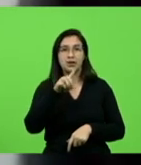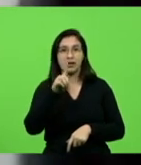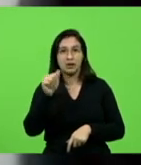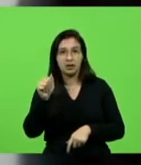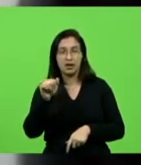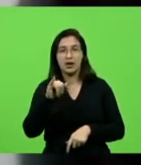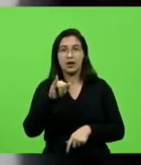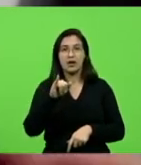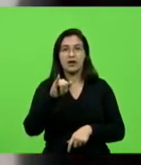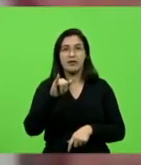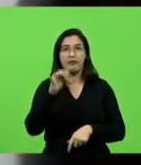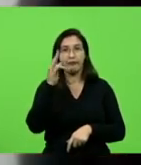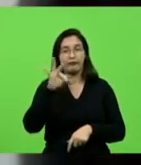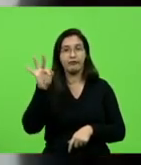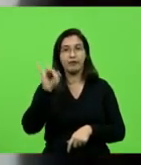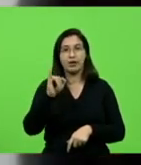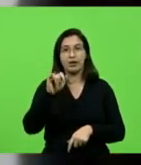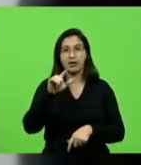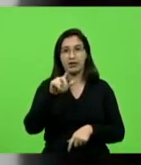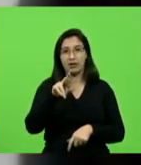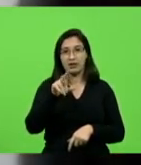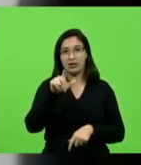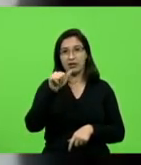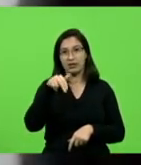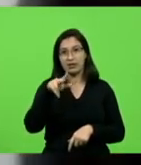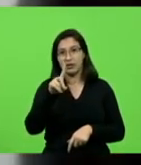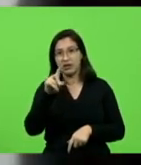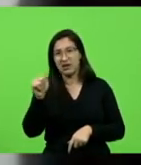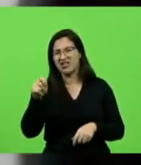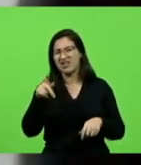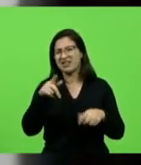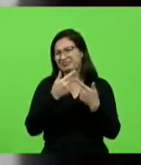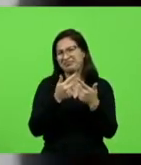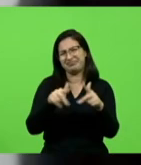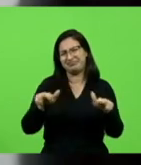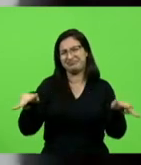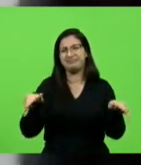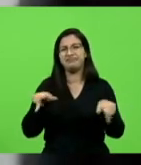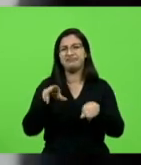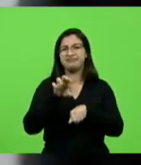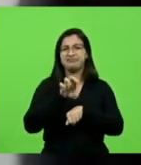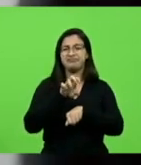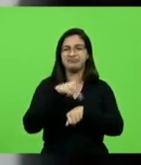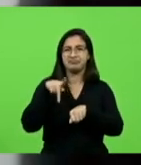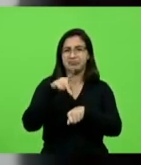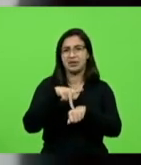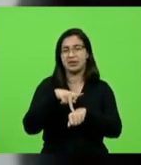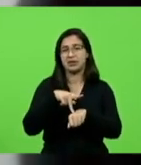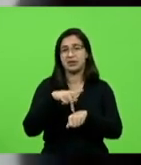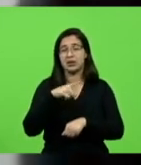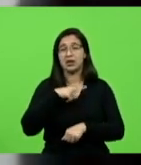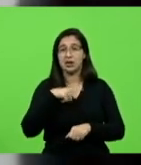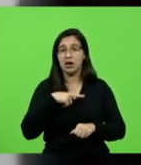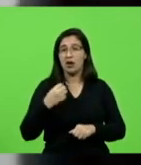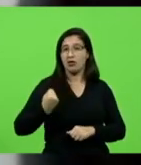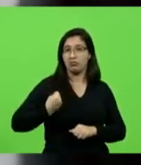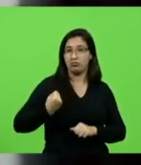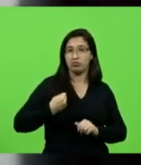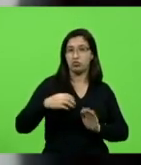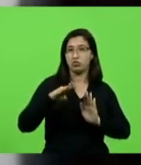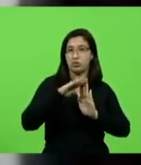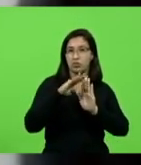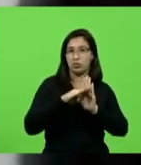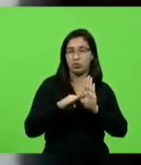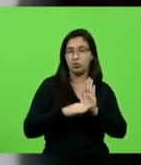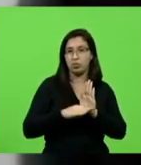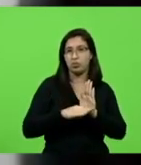Irlanda, França, Nova Zelândia, Austrália, Israel, etc. E nós temos dados muito precisos a respeito